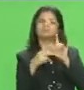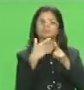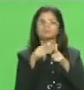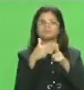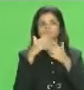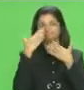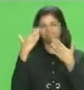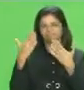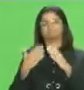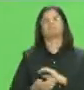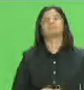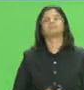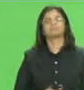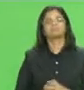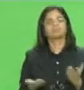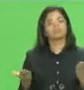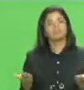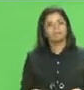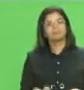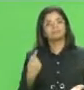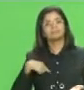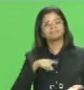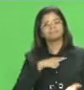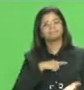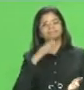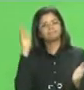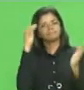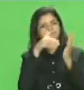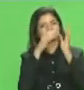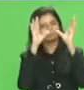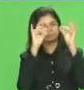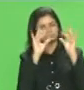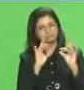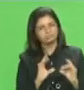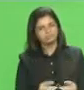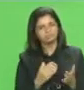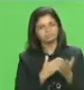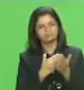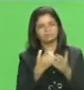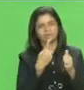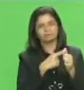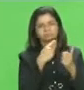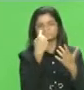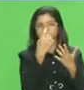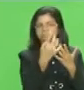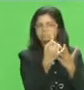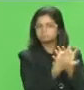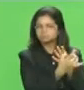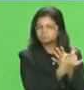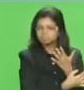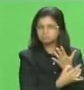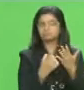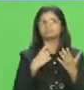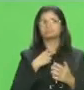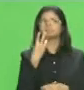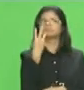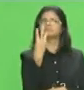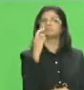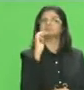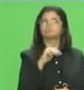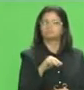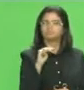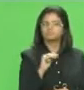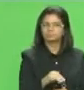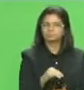Muito obrigado. Agora nós vamos às considerações finais. Começaremos. Cada um dos candidatos tem três minutos. O